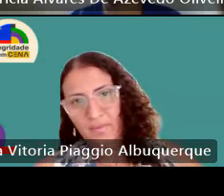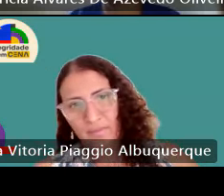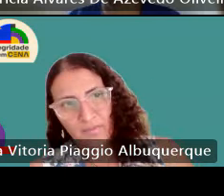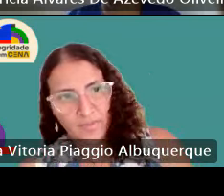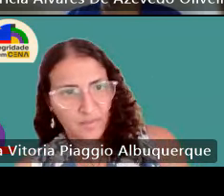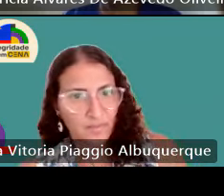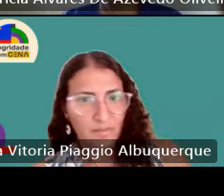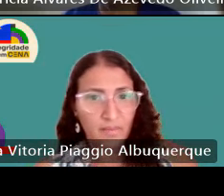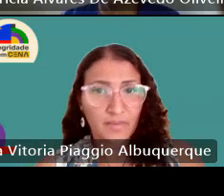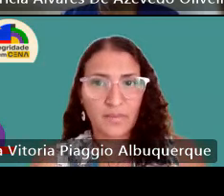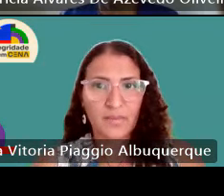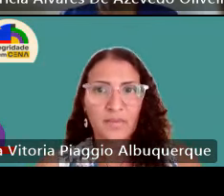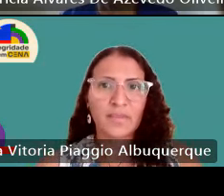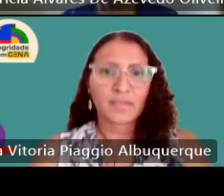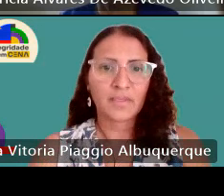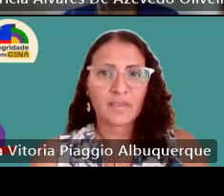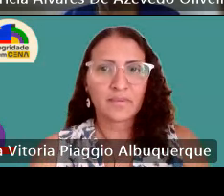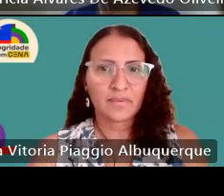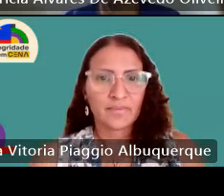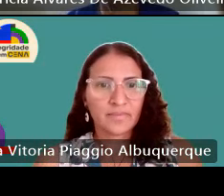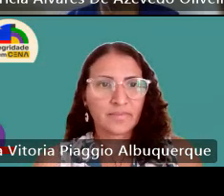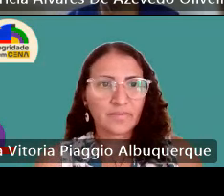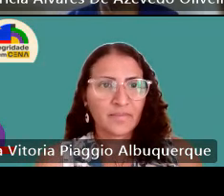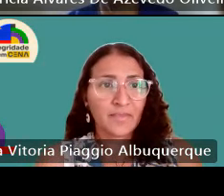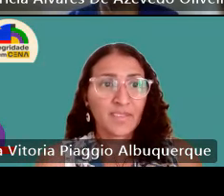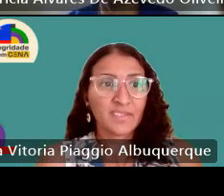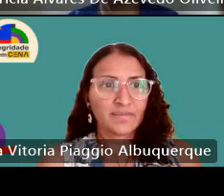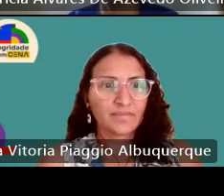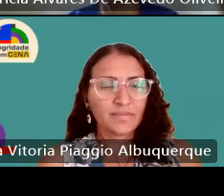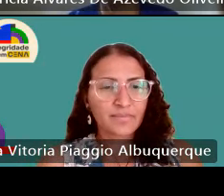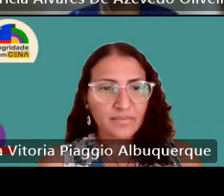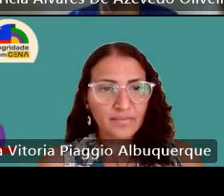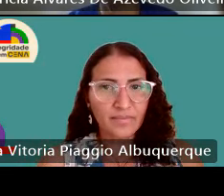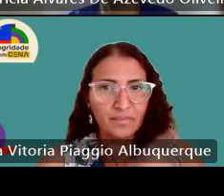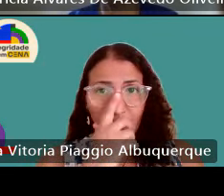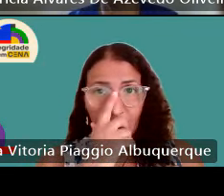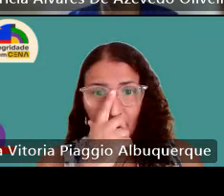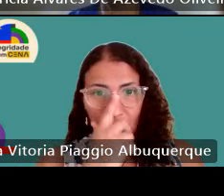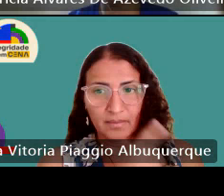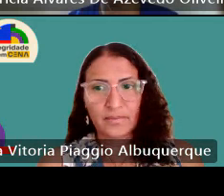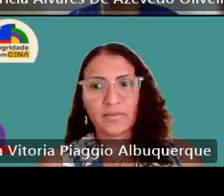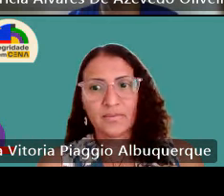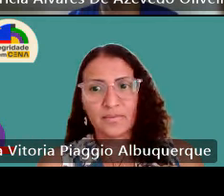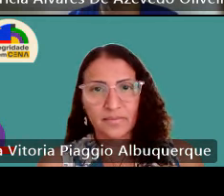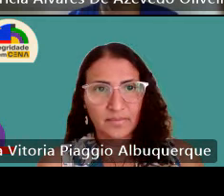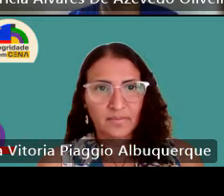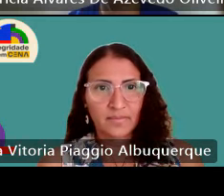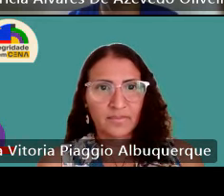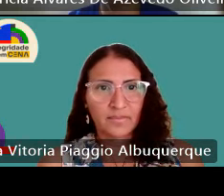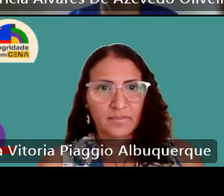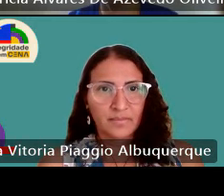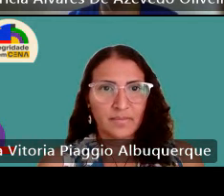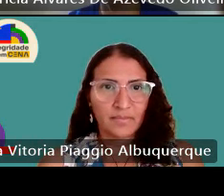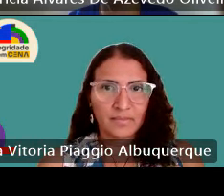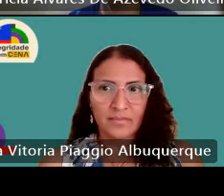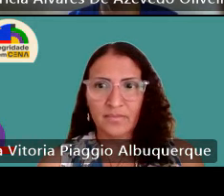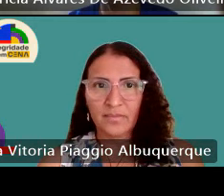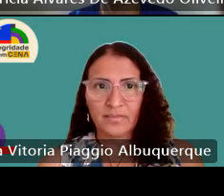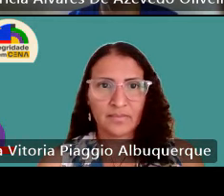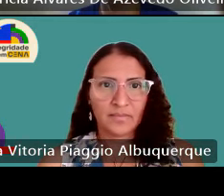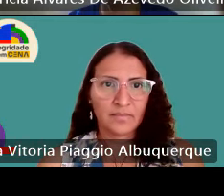Eh bom primeiro a gente tem que fazer ali a diferença né Eh fazer uma diferenciação entre erro e dolo né o dolo